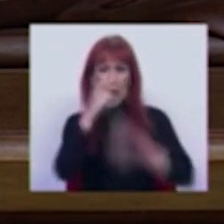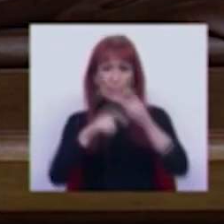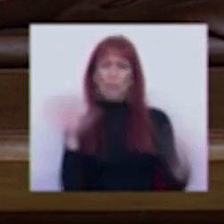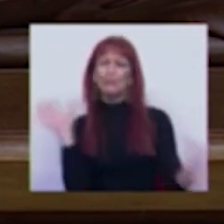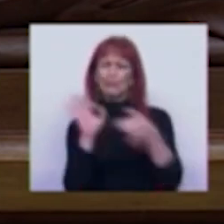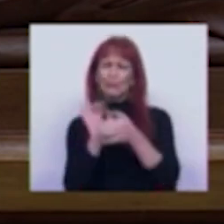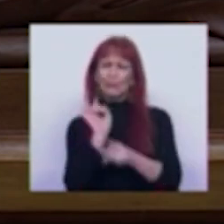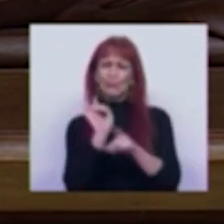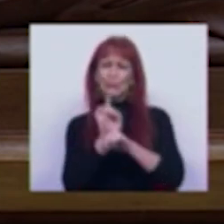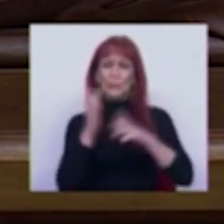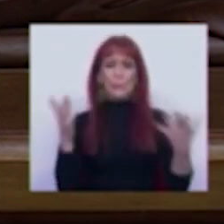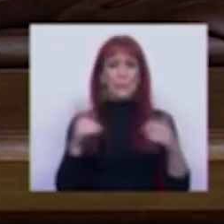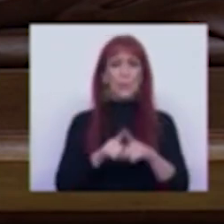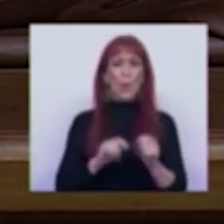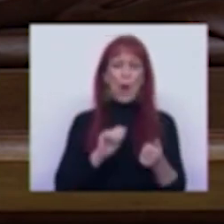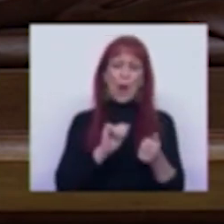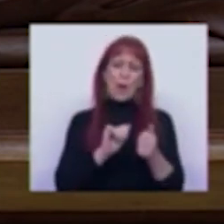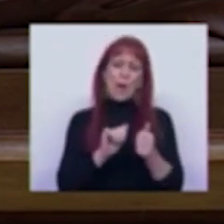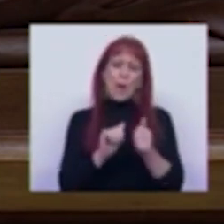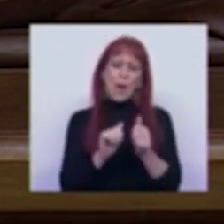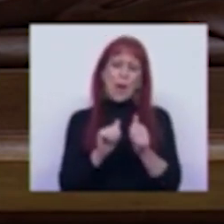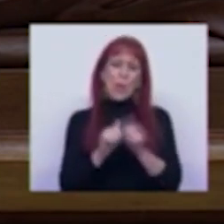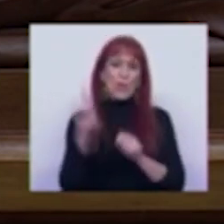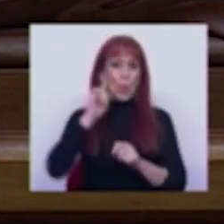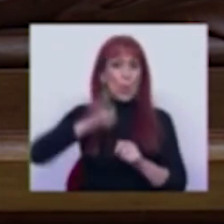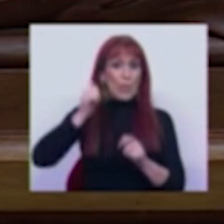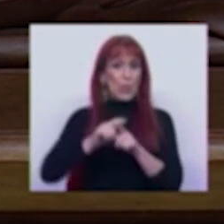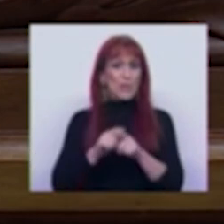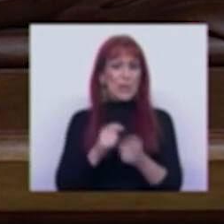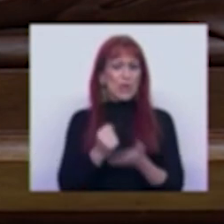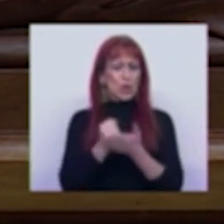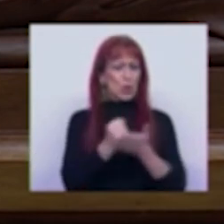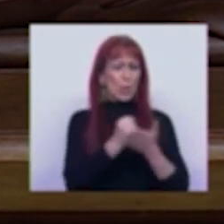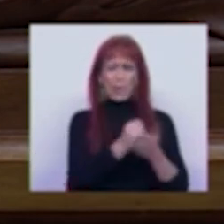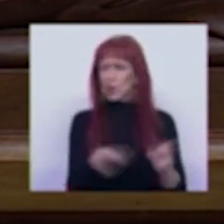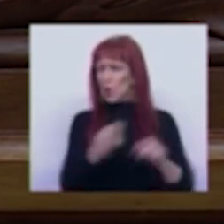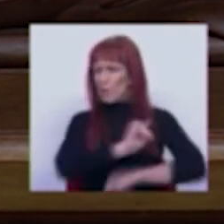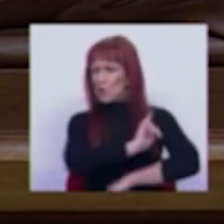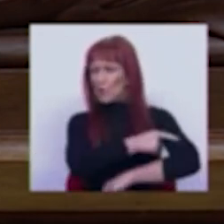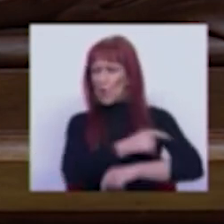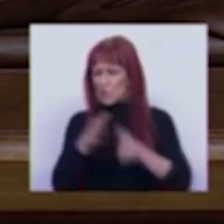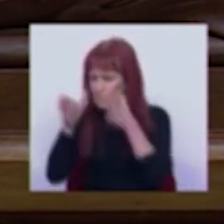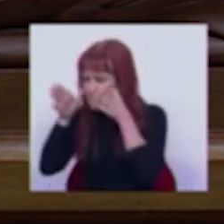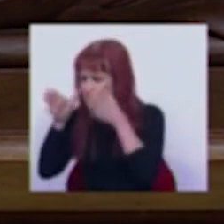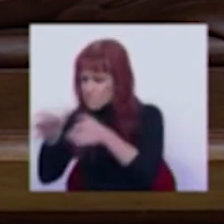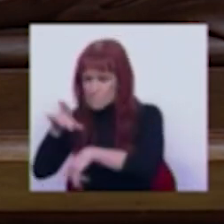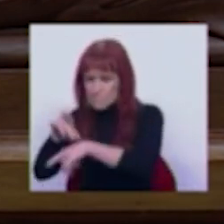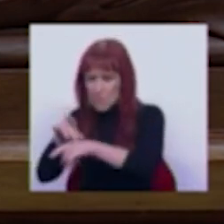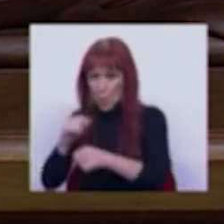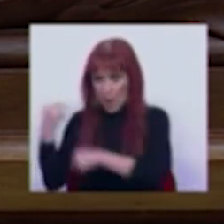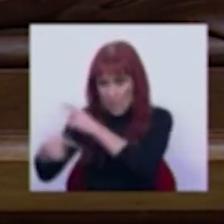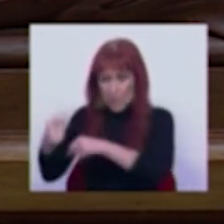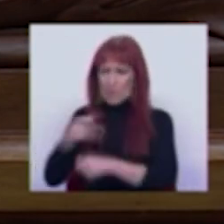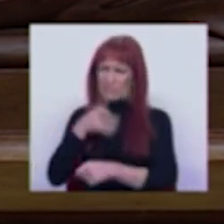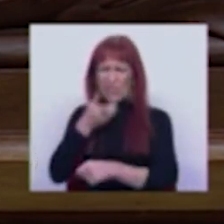está associado foram se transformando nos principais suportes de novas forças extremistas que, com a sua